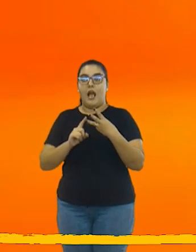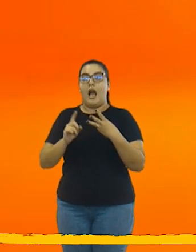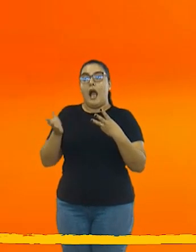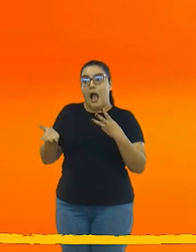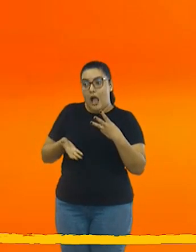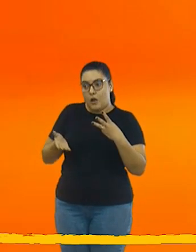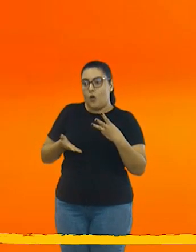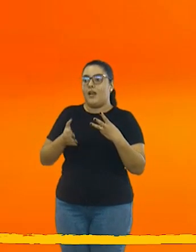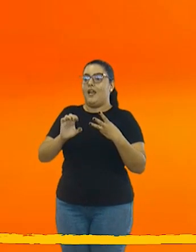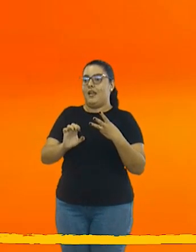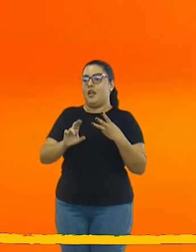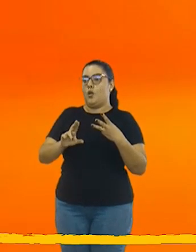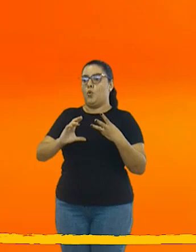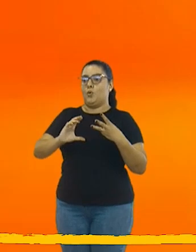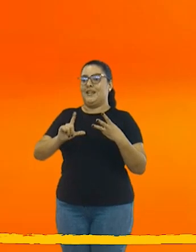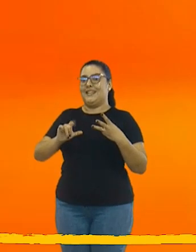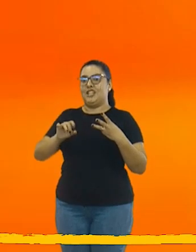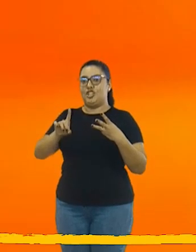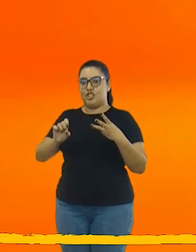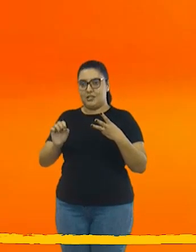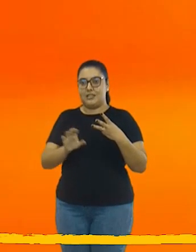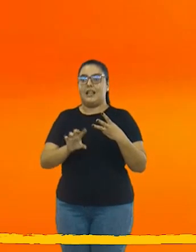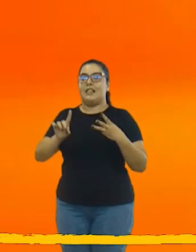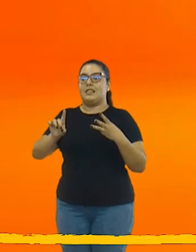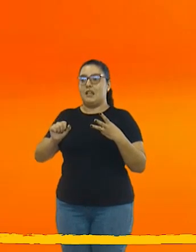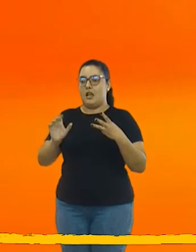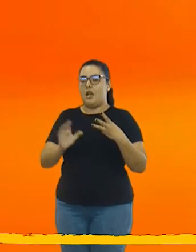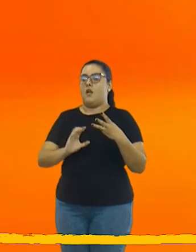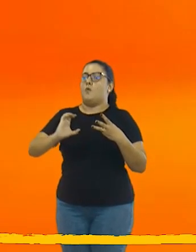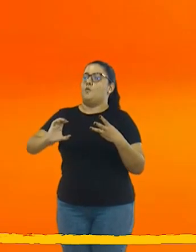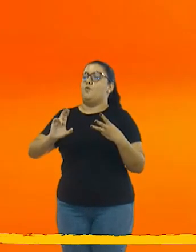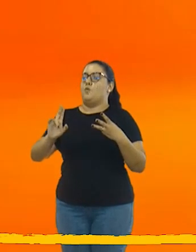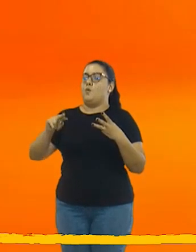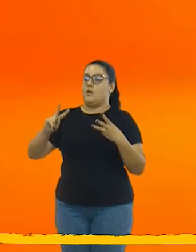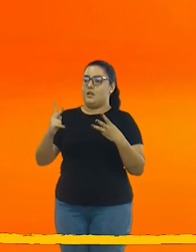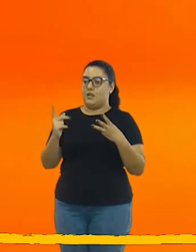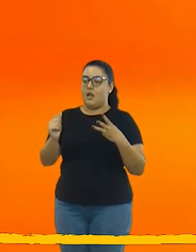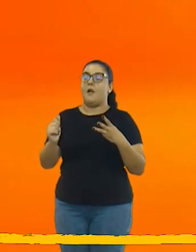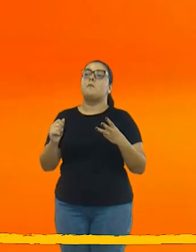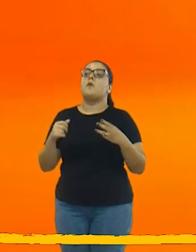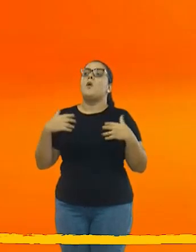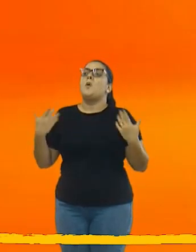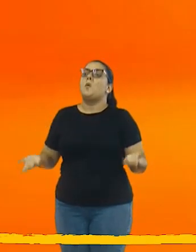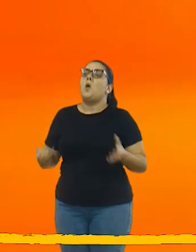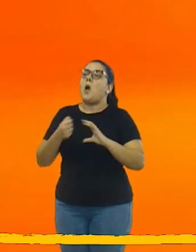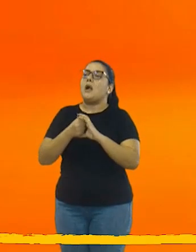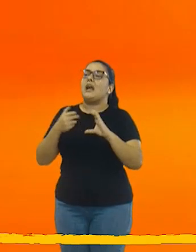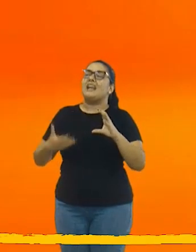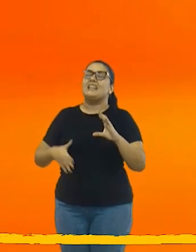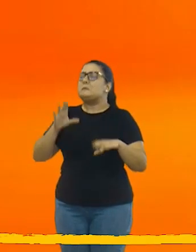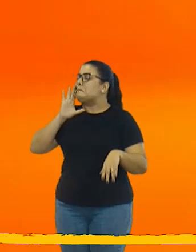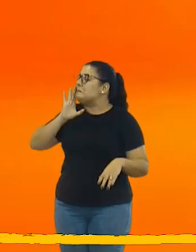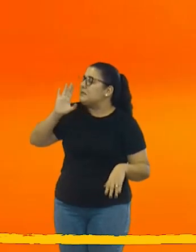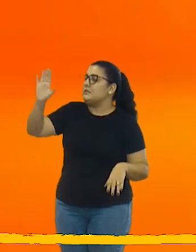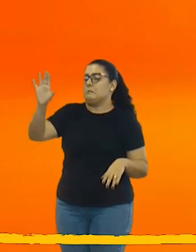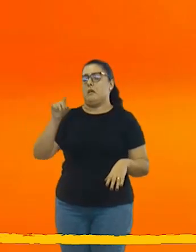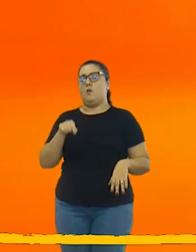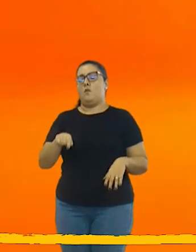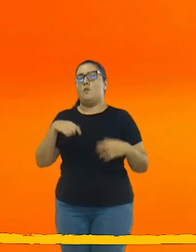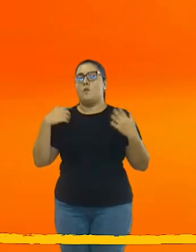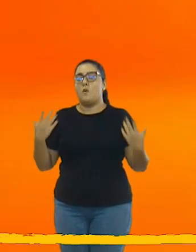da Cunha. Qual a principal característica do pré-modernismo presente nessa obra?